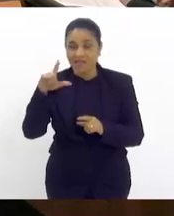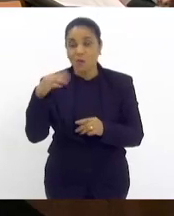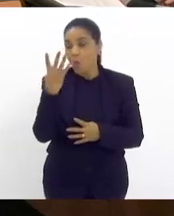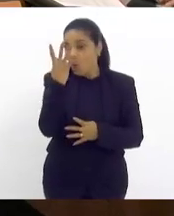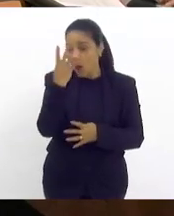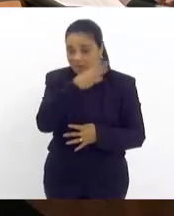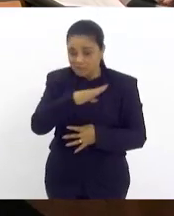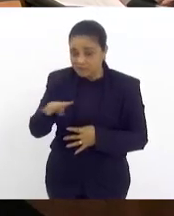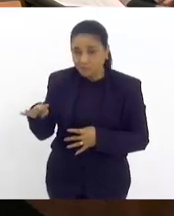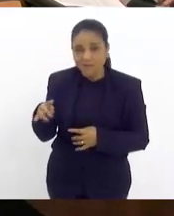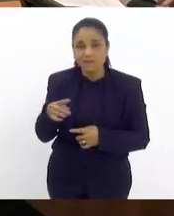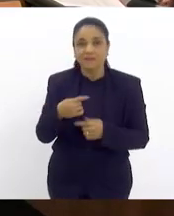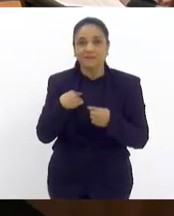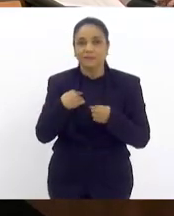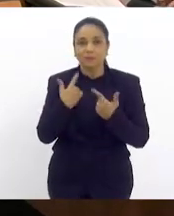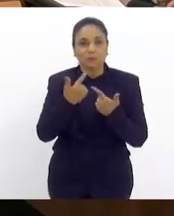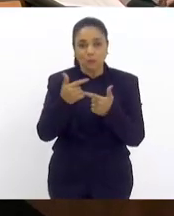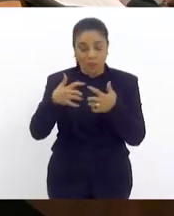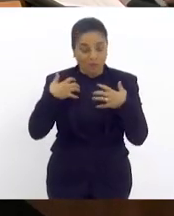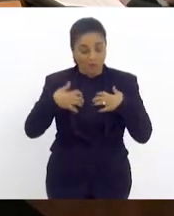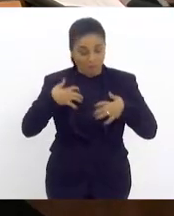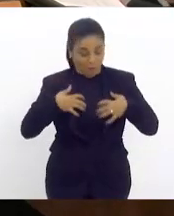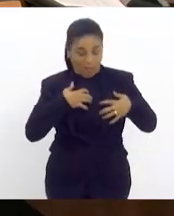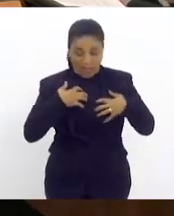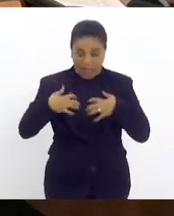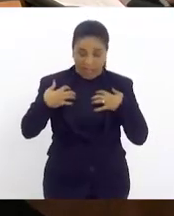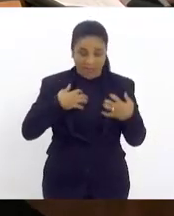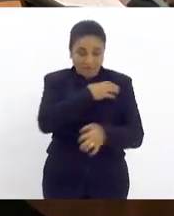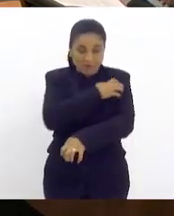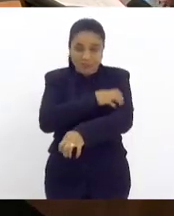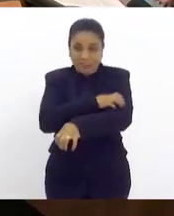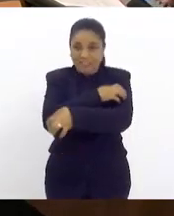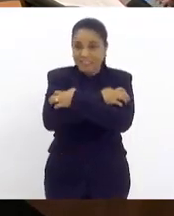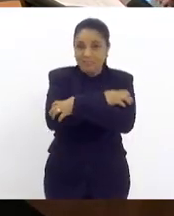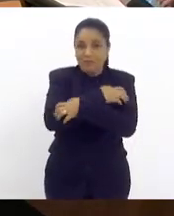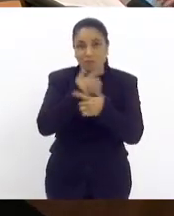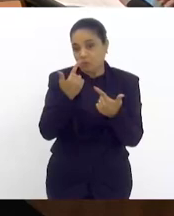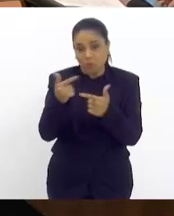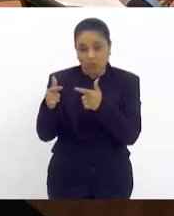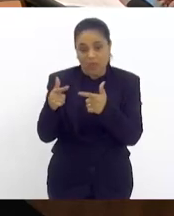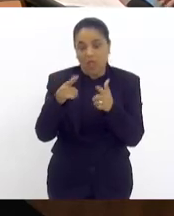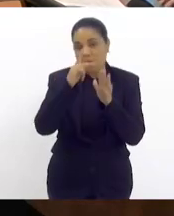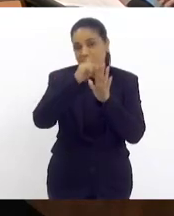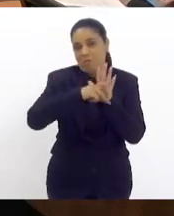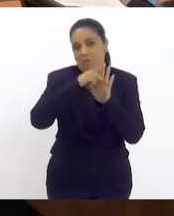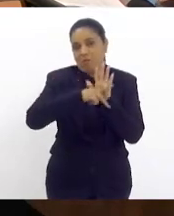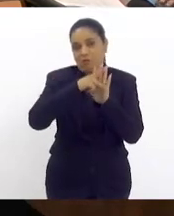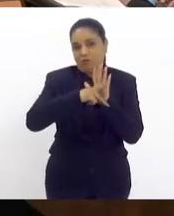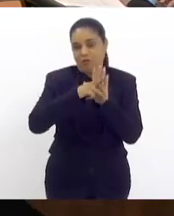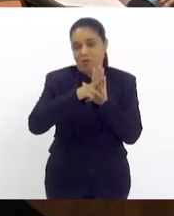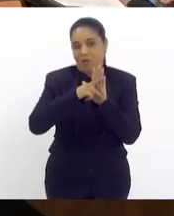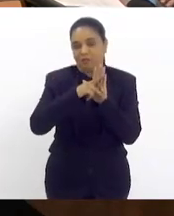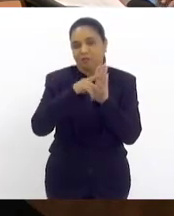abstinência me coçando todo Deputado é a síndrome de abstinência foi citado